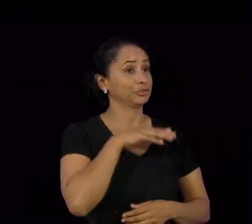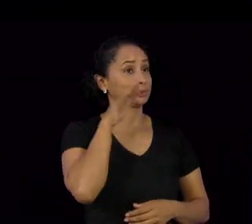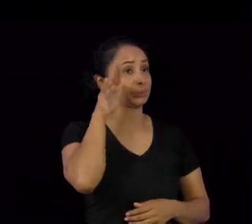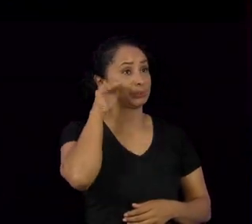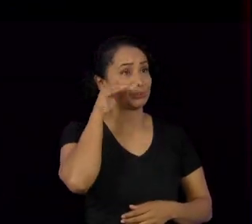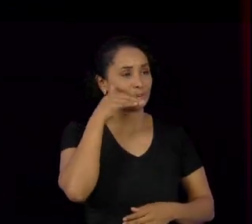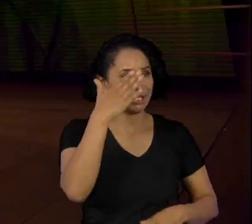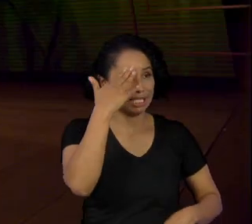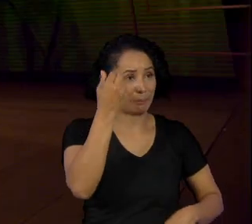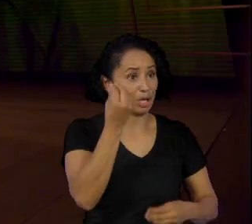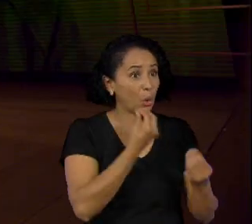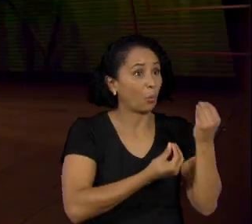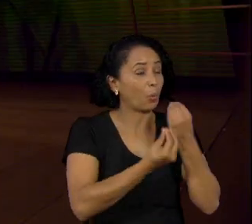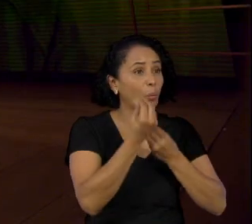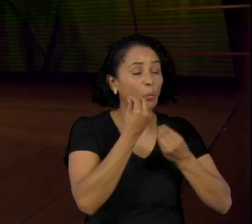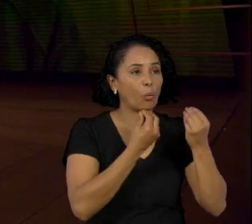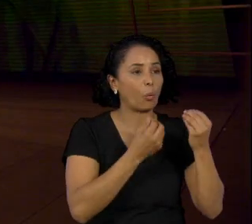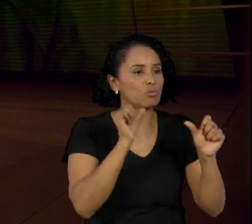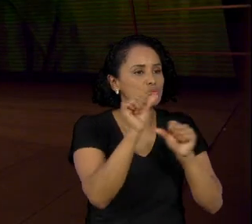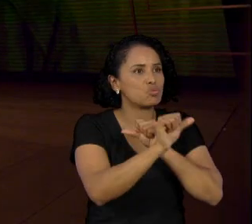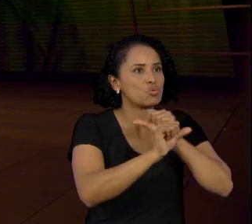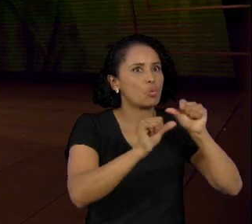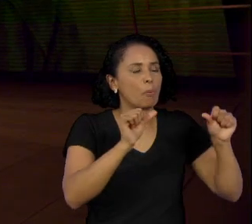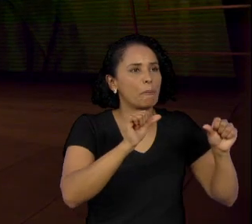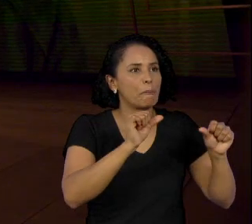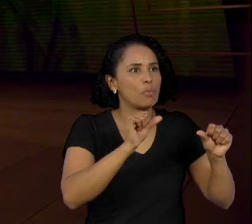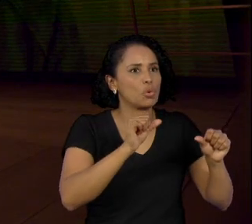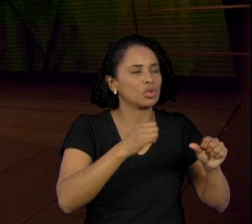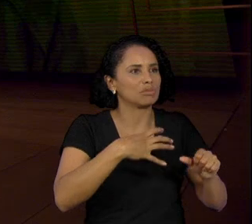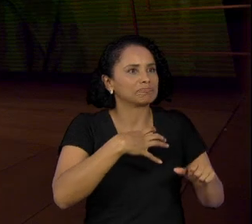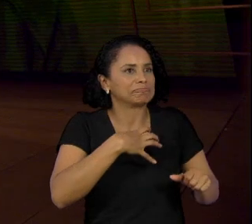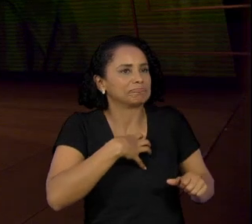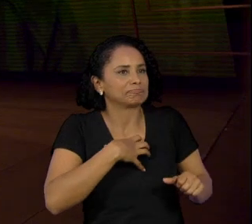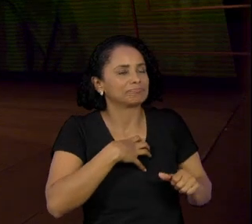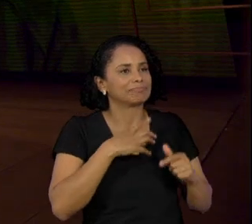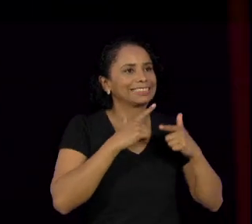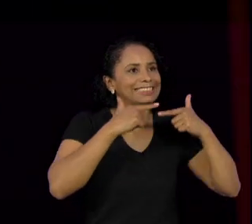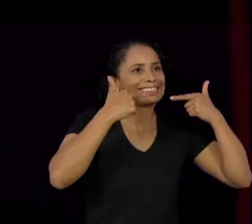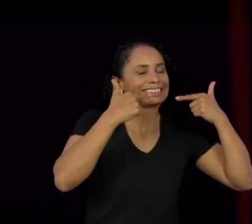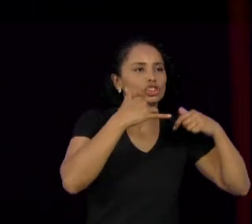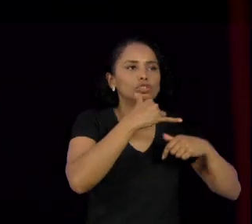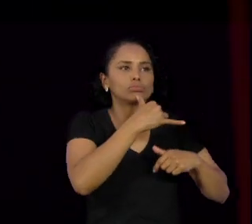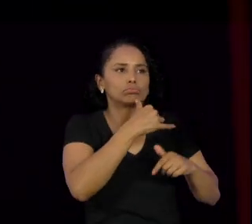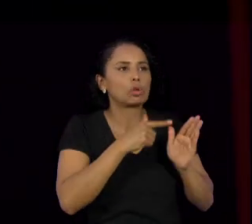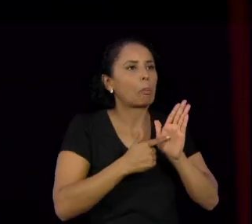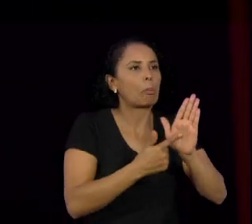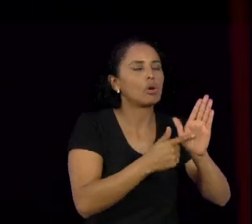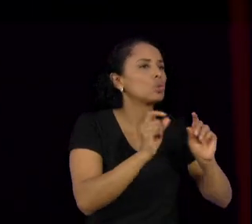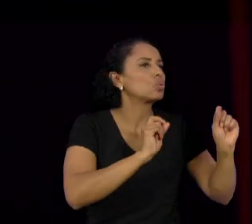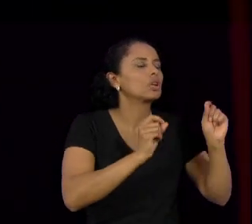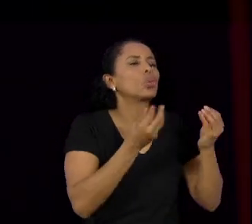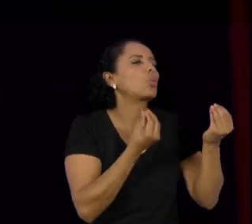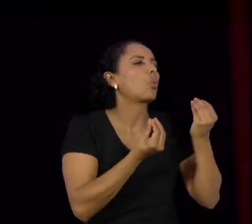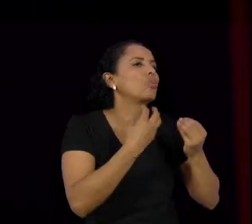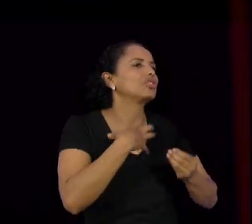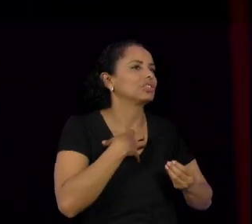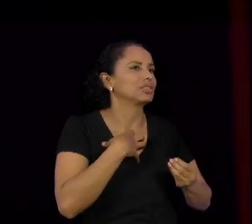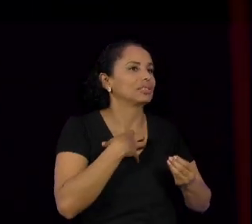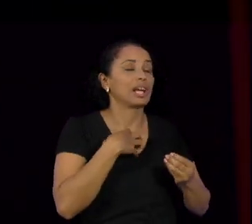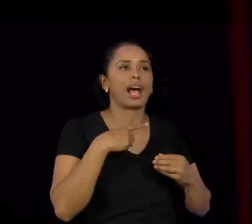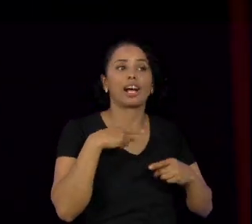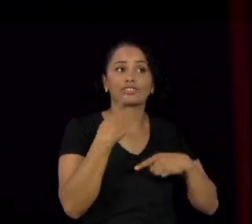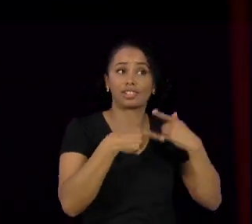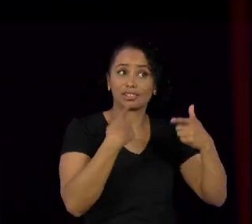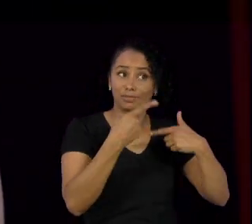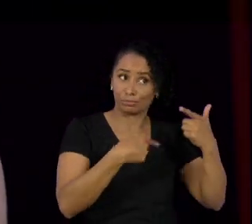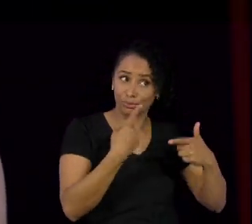a dia e no humor de uma atriz, dependendo de qual personagem ela está representando no momento. Mas a gente vai falar sobre isso no